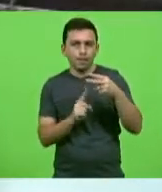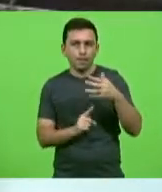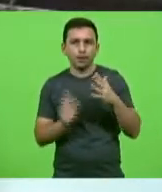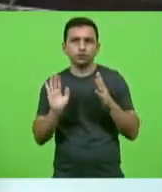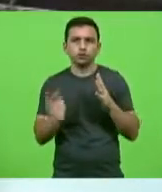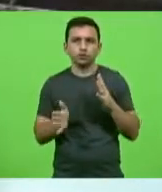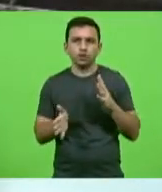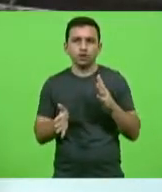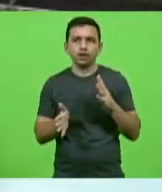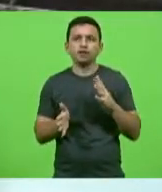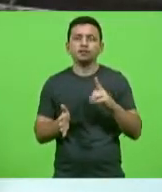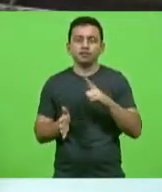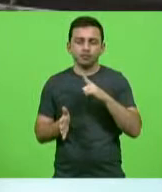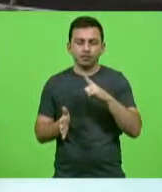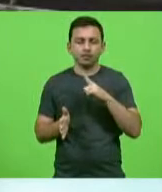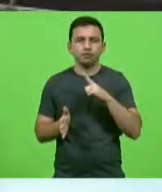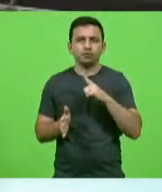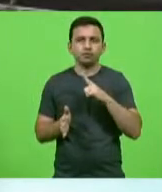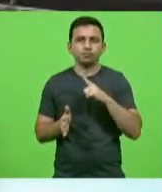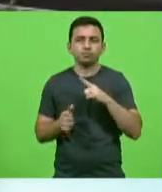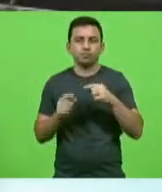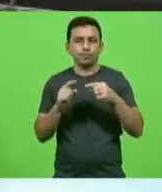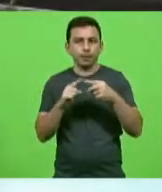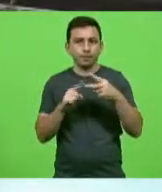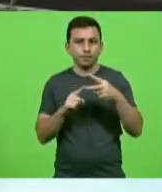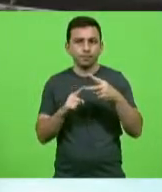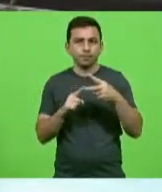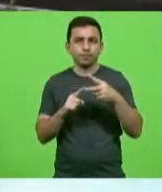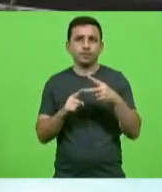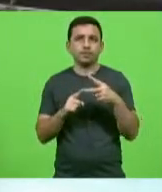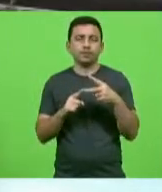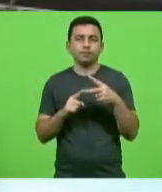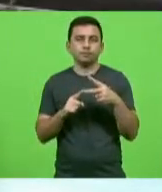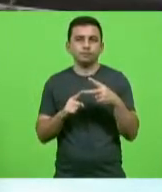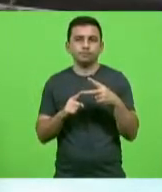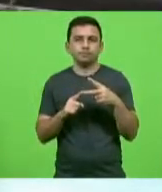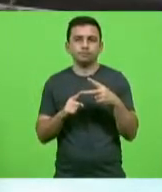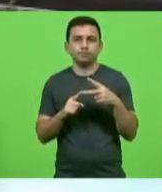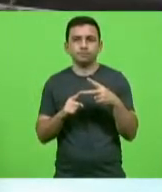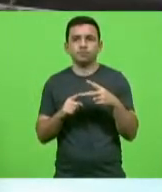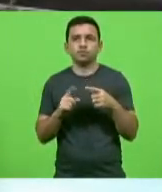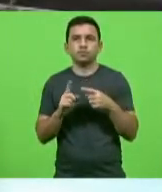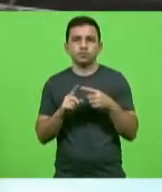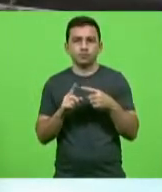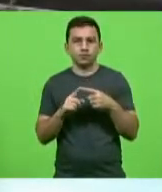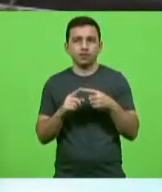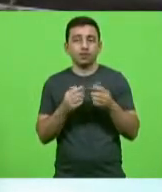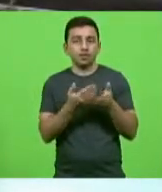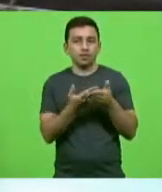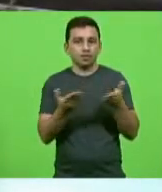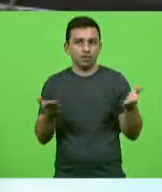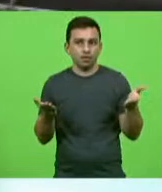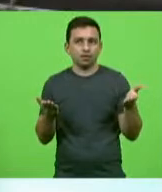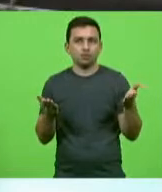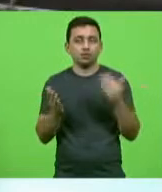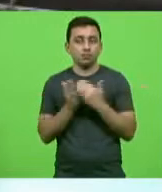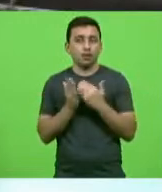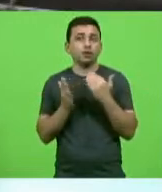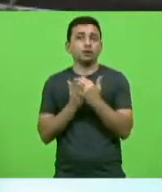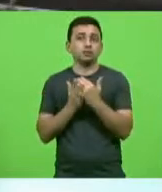agora postulam o arquivamento desta. Dois pontos. Abre aspas. Os signatários vão além. Dois